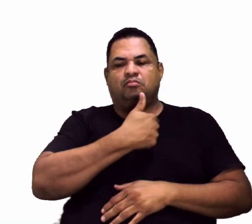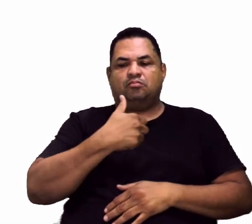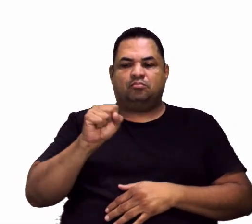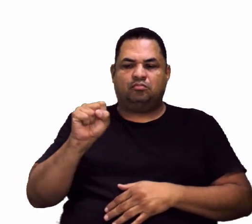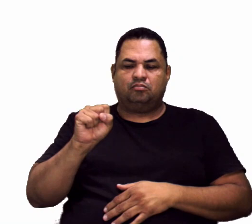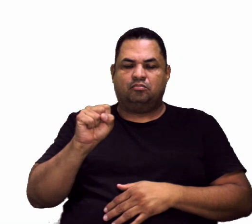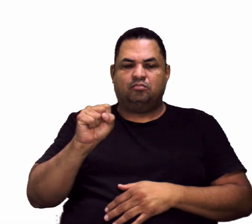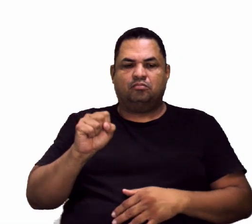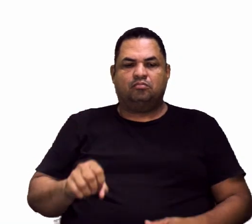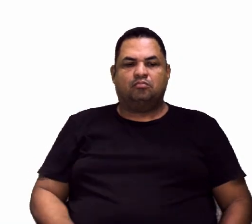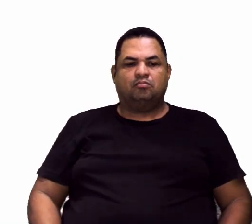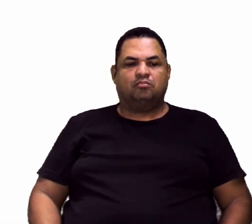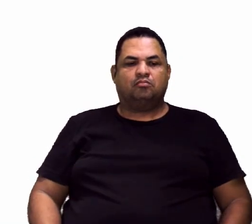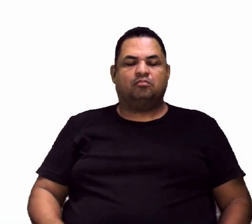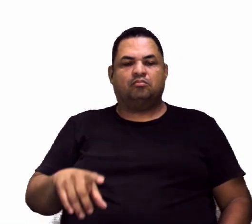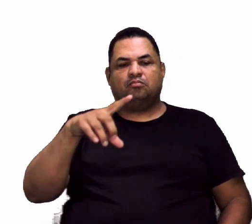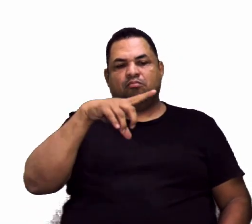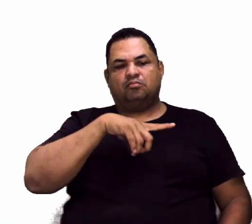a 18.